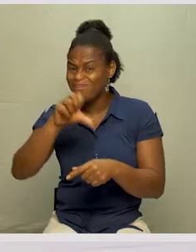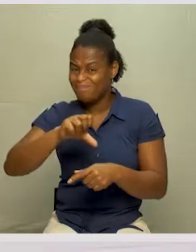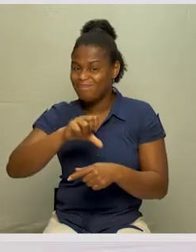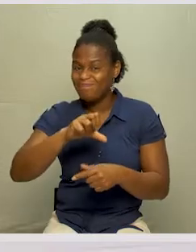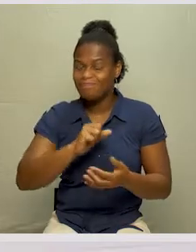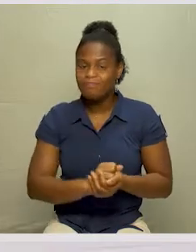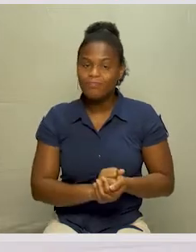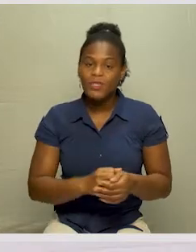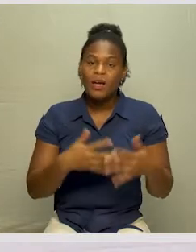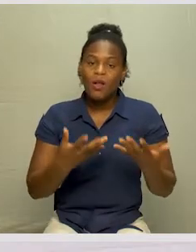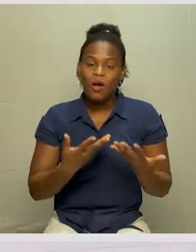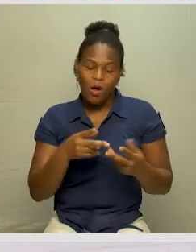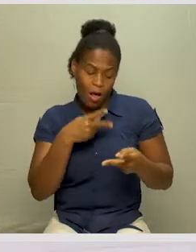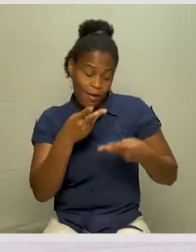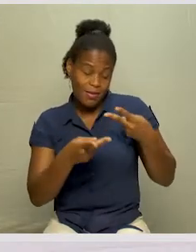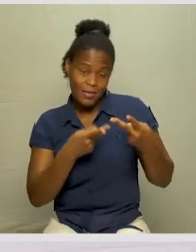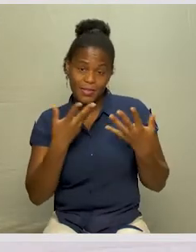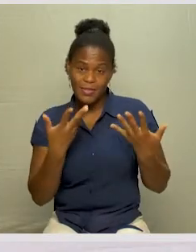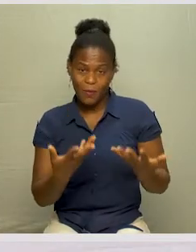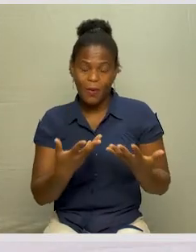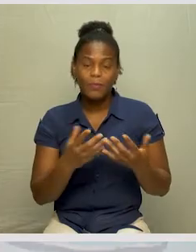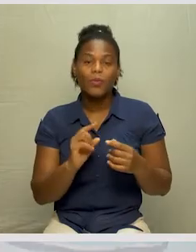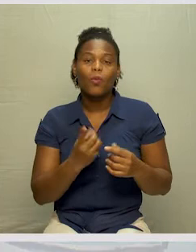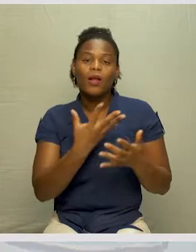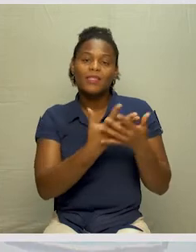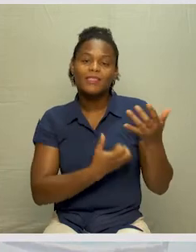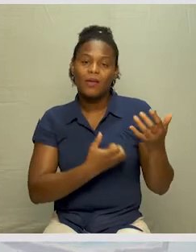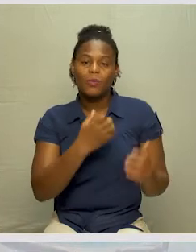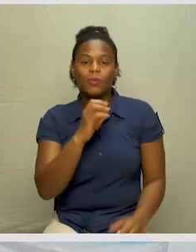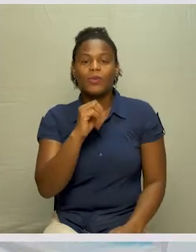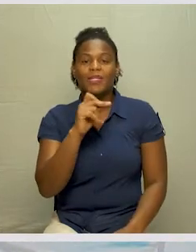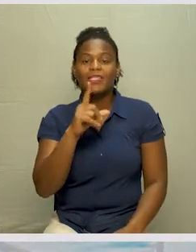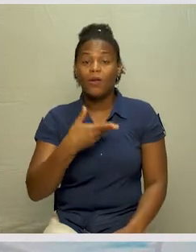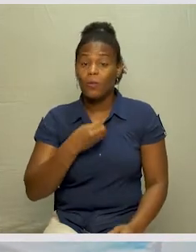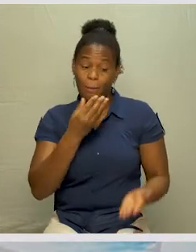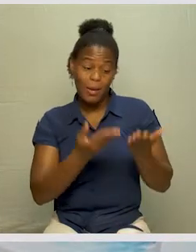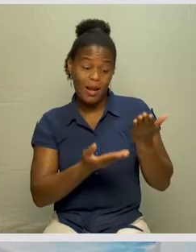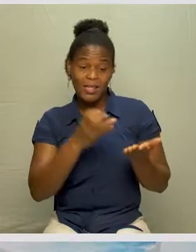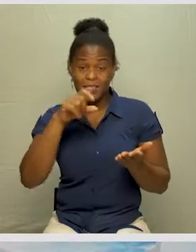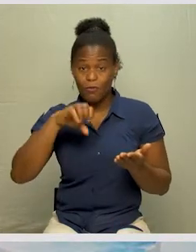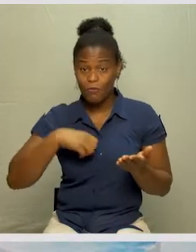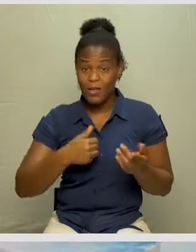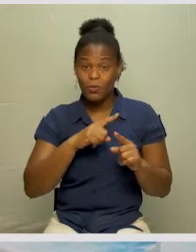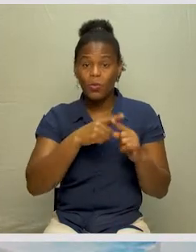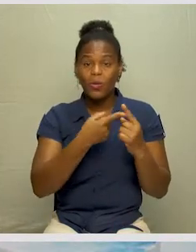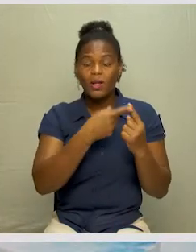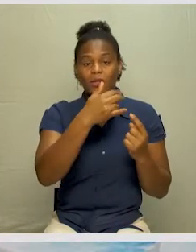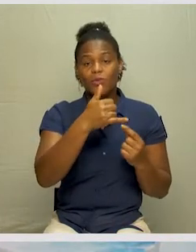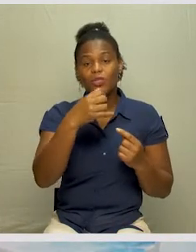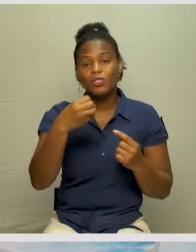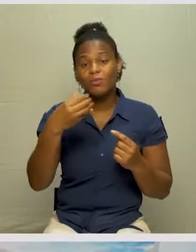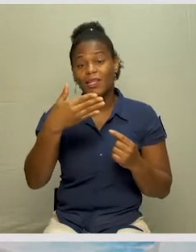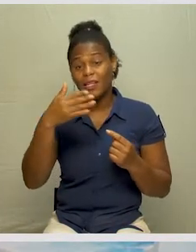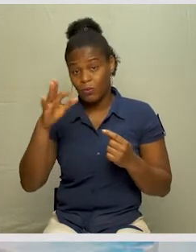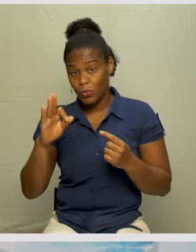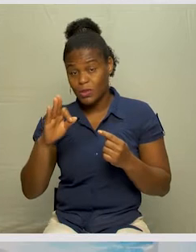errada. Agora vamos analisar o saldo da balança de Cabo Verde entre